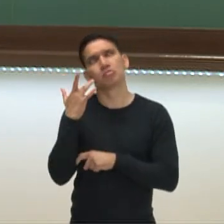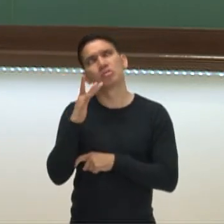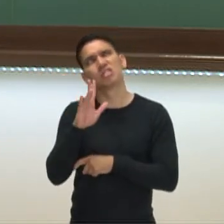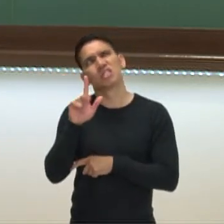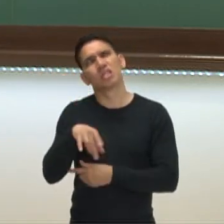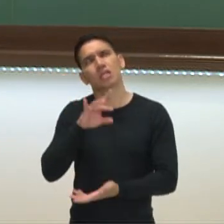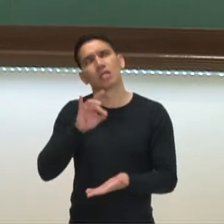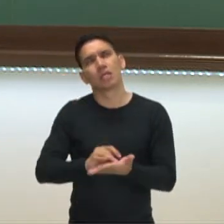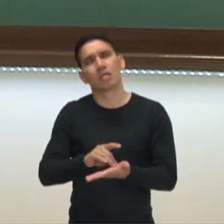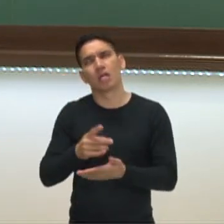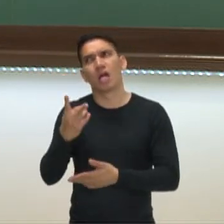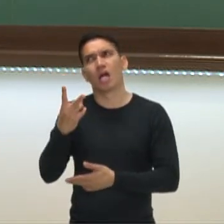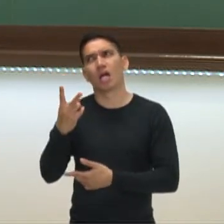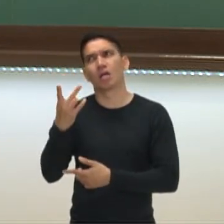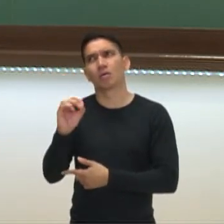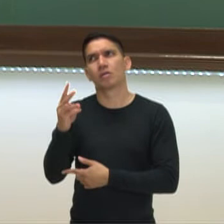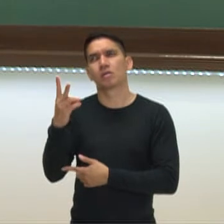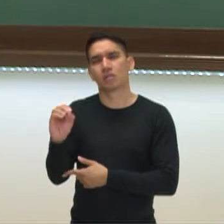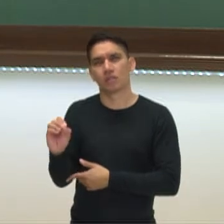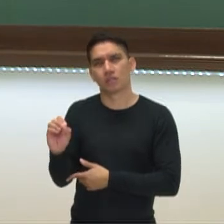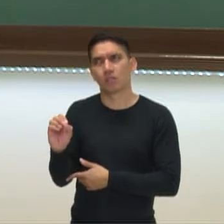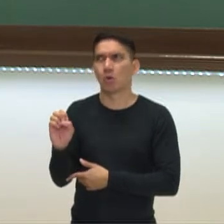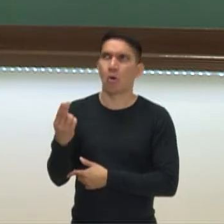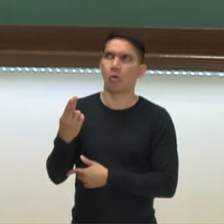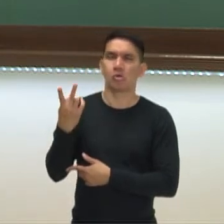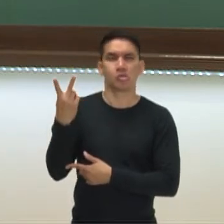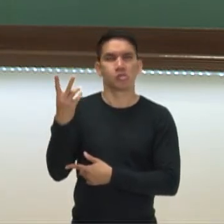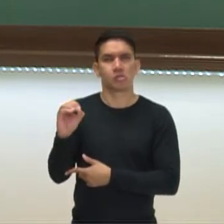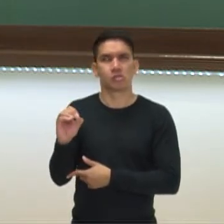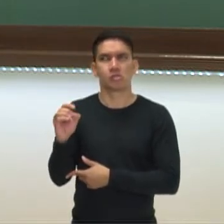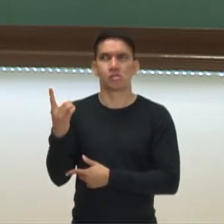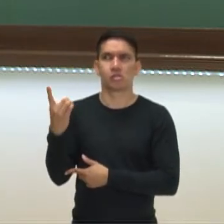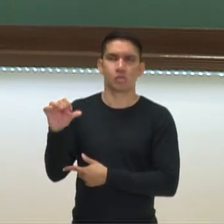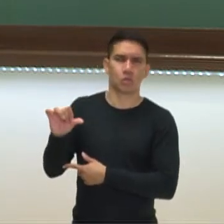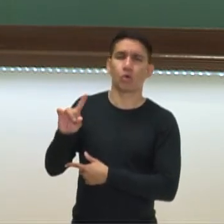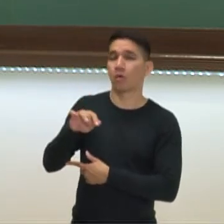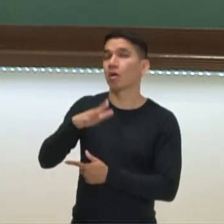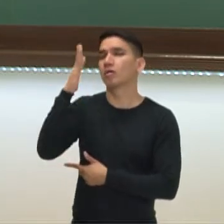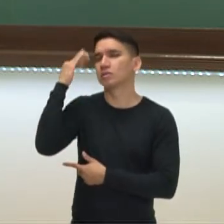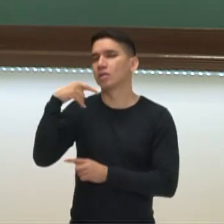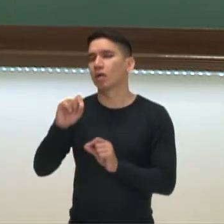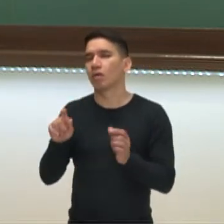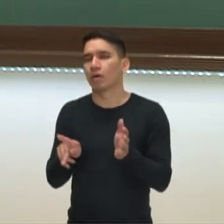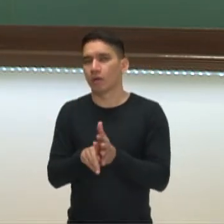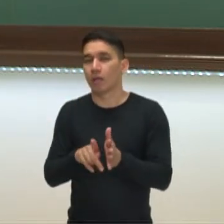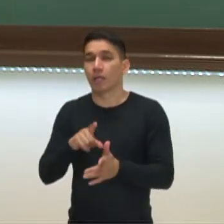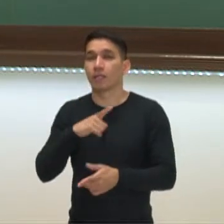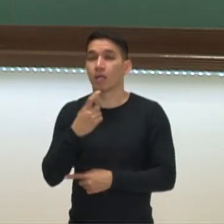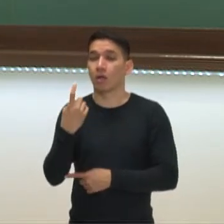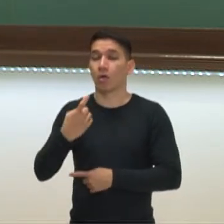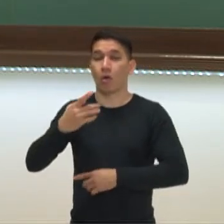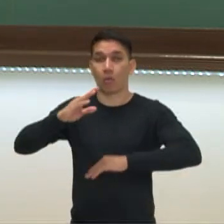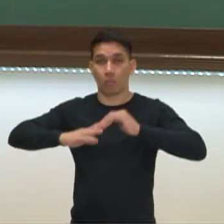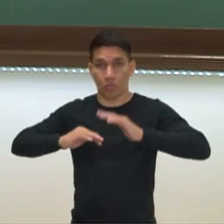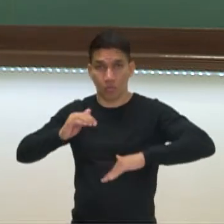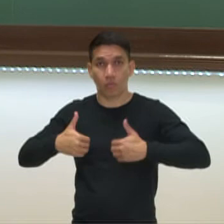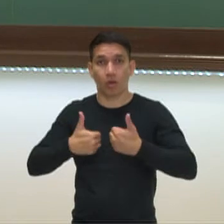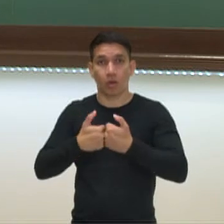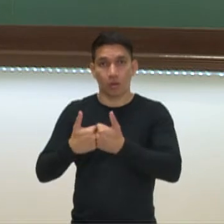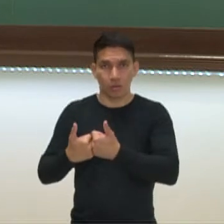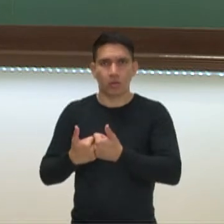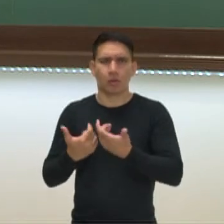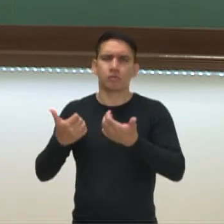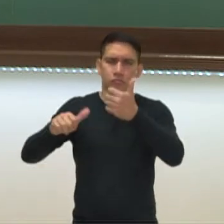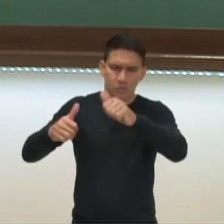ano passado ou ano retrasado, não tenho certeza agora sobre a data, mas sei que recentemente um físico ganhou o prêmio Nobel, físico e